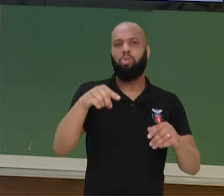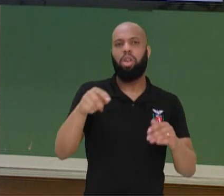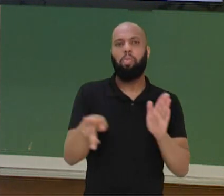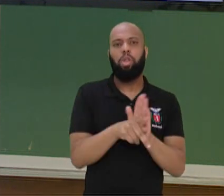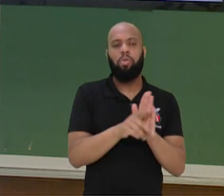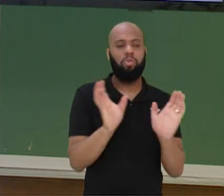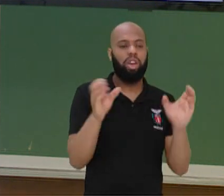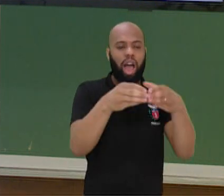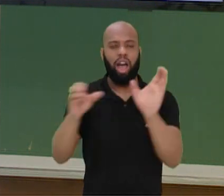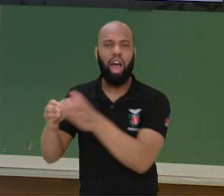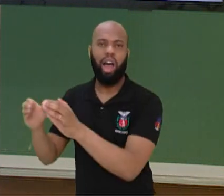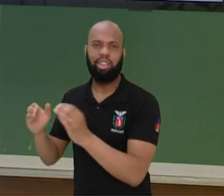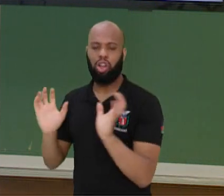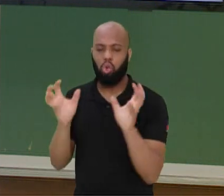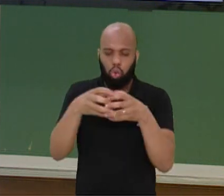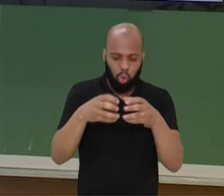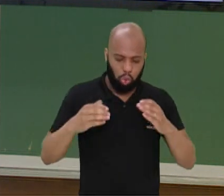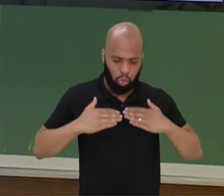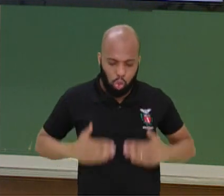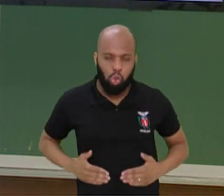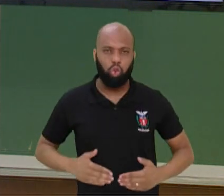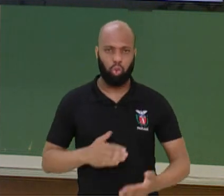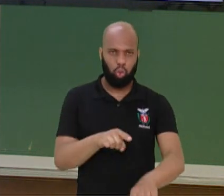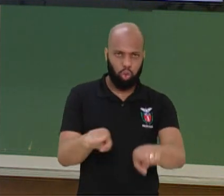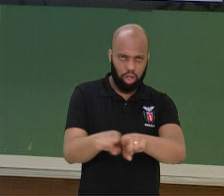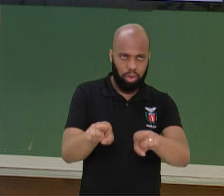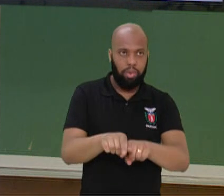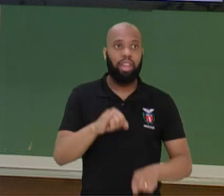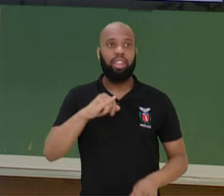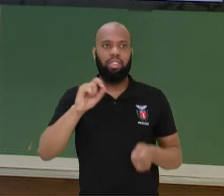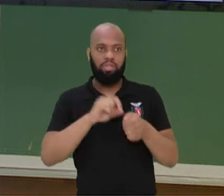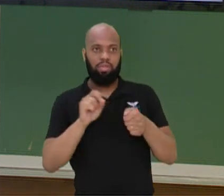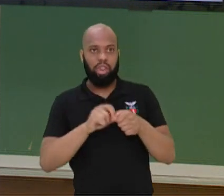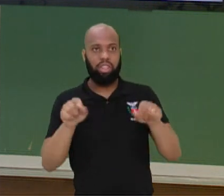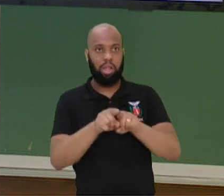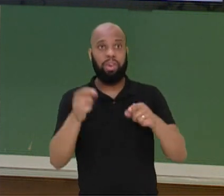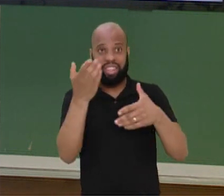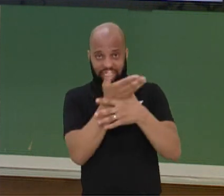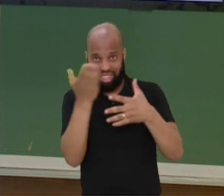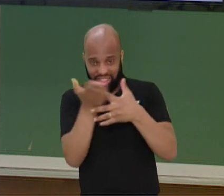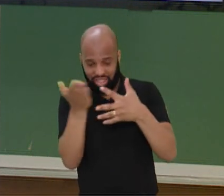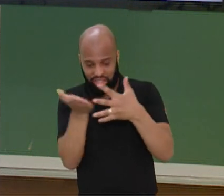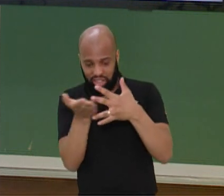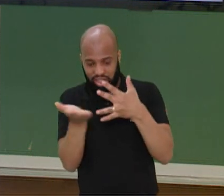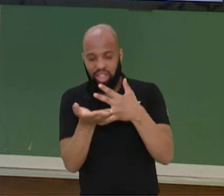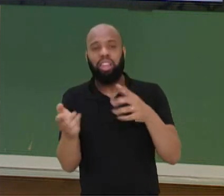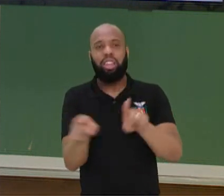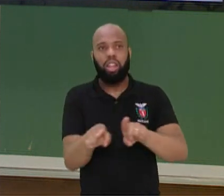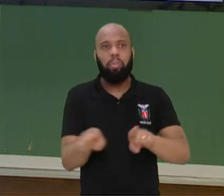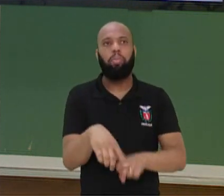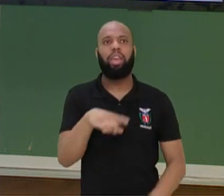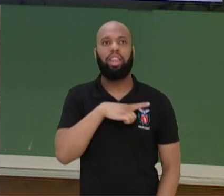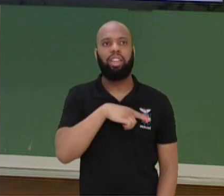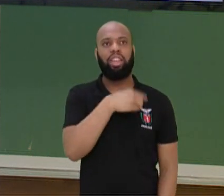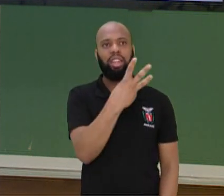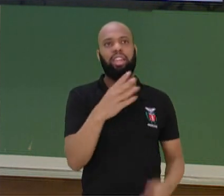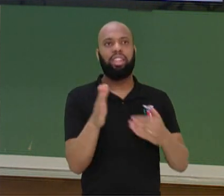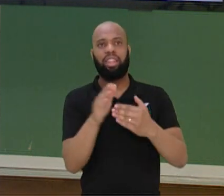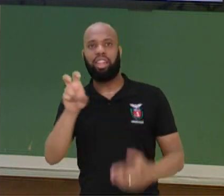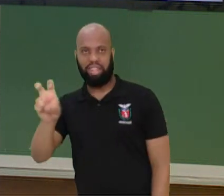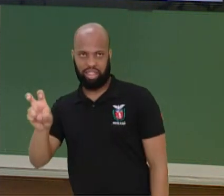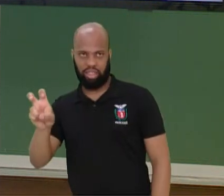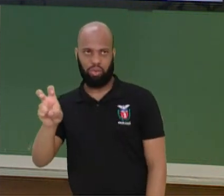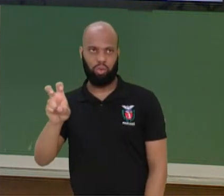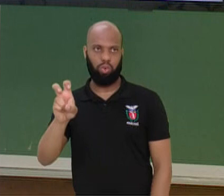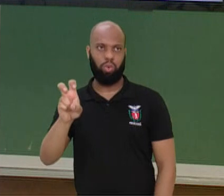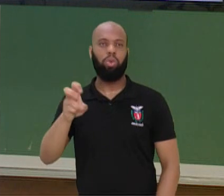5 minutos. Então observem que quando eu faço um treino para desenvolver força muscular, esse tempo de intervalo já é